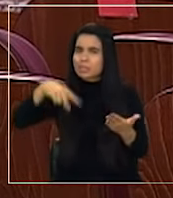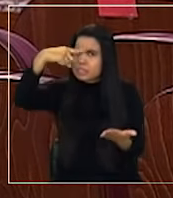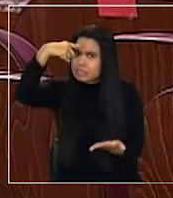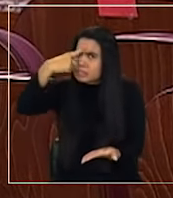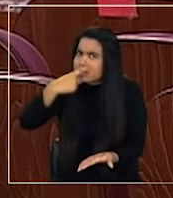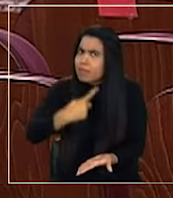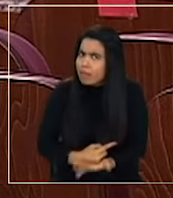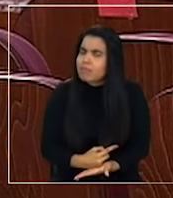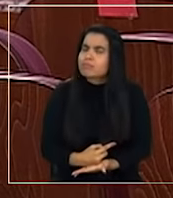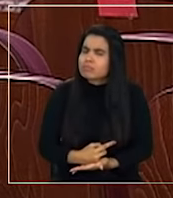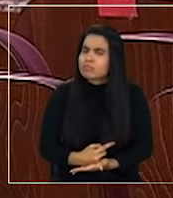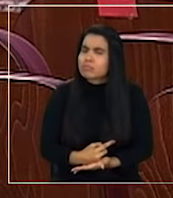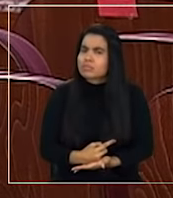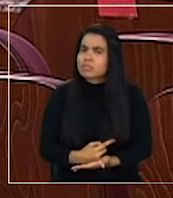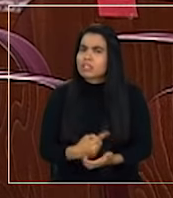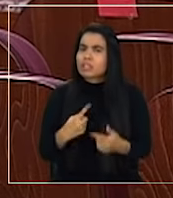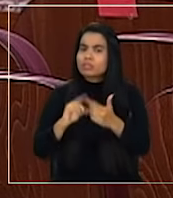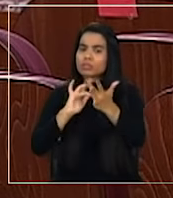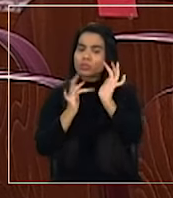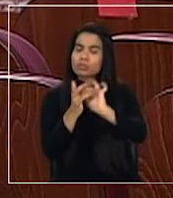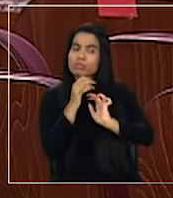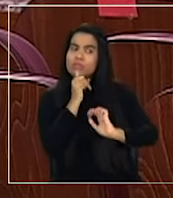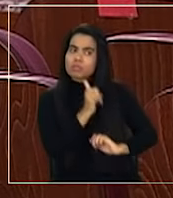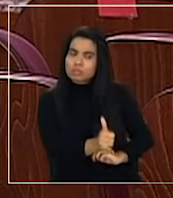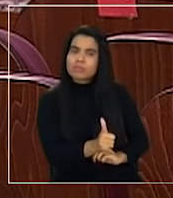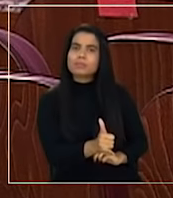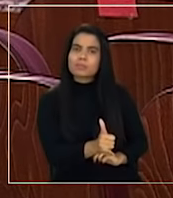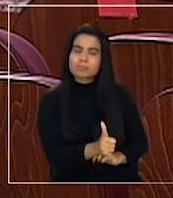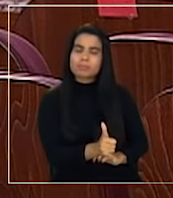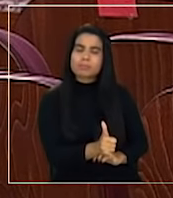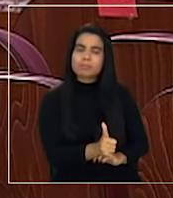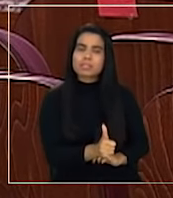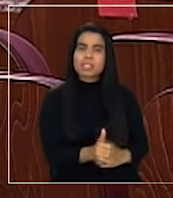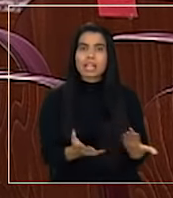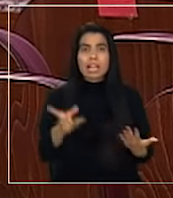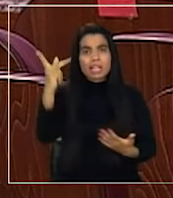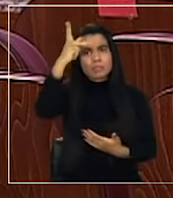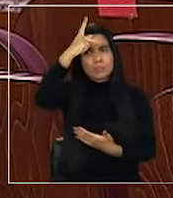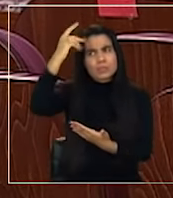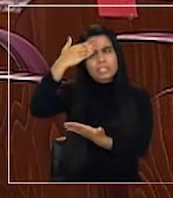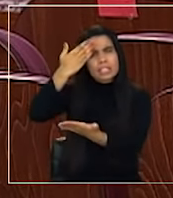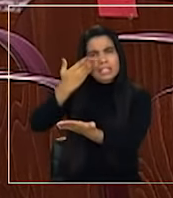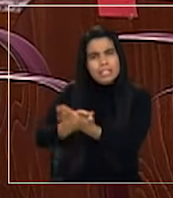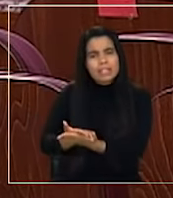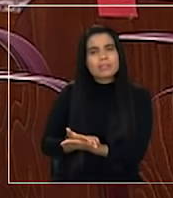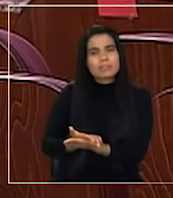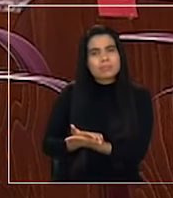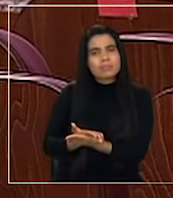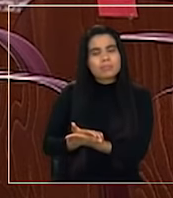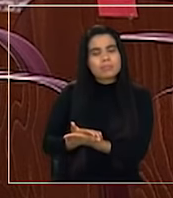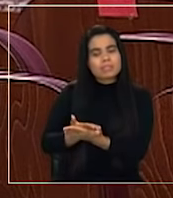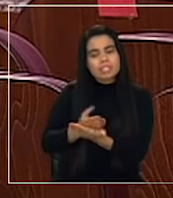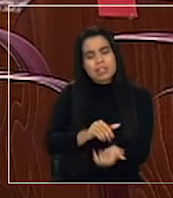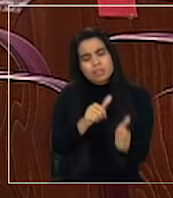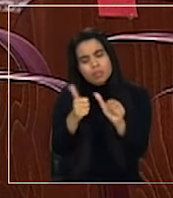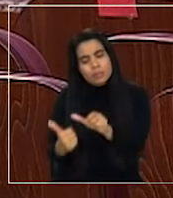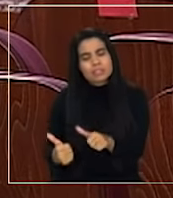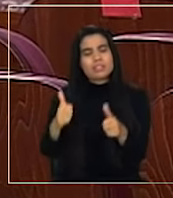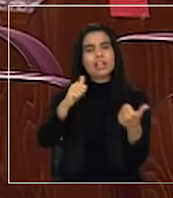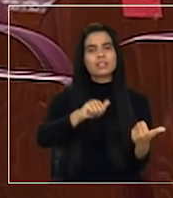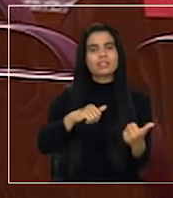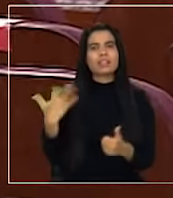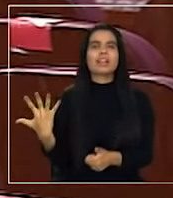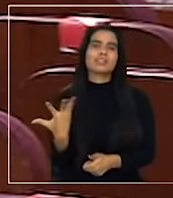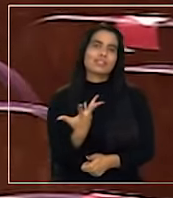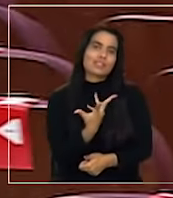conforme a orientação do Senhor Jesus, quando Ele disse: todo aquele que crer e for batizado será salvo. O batismo